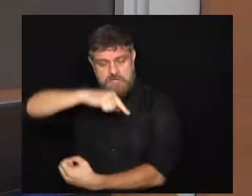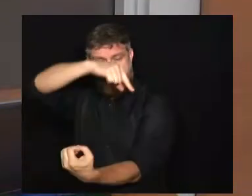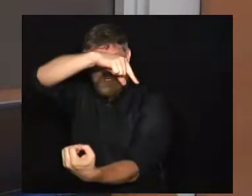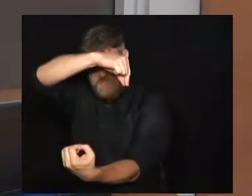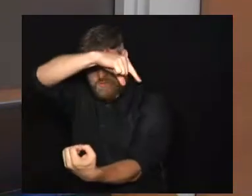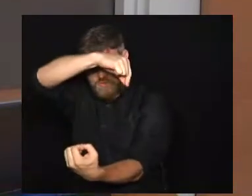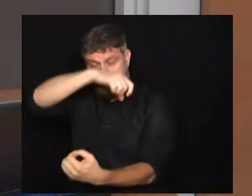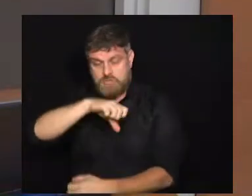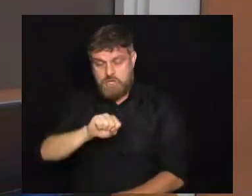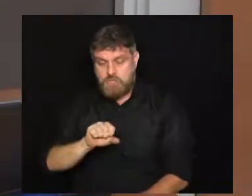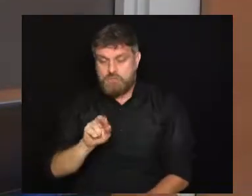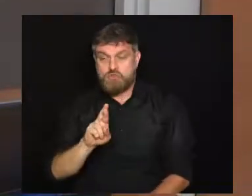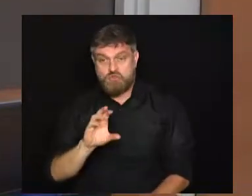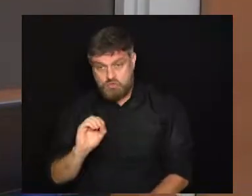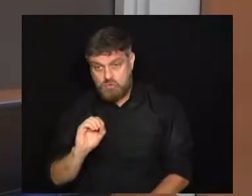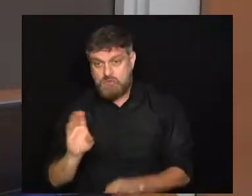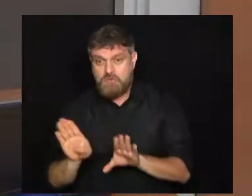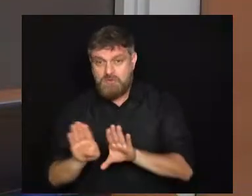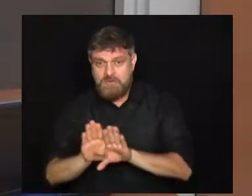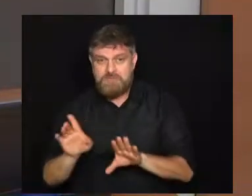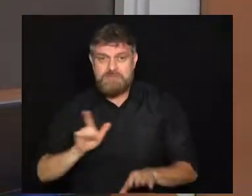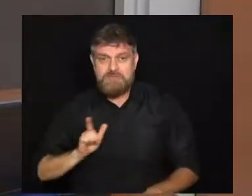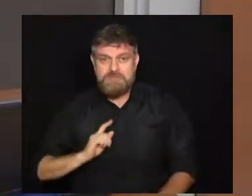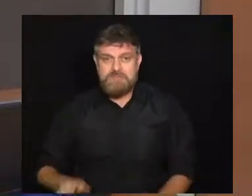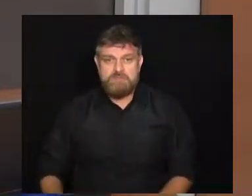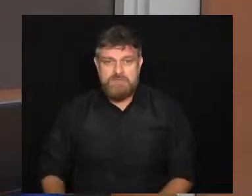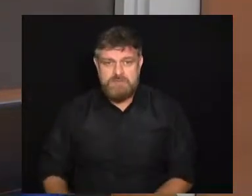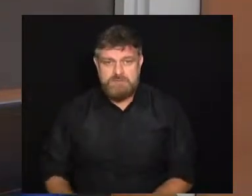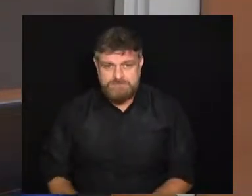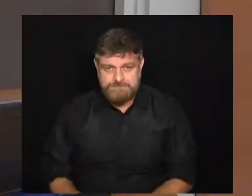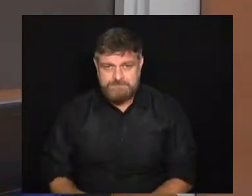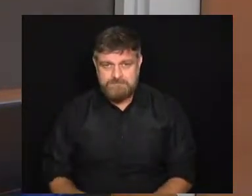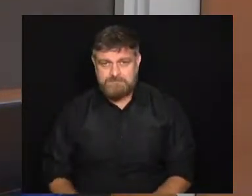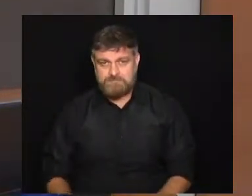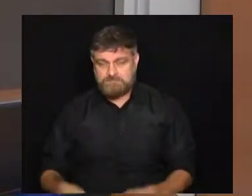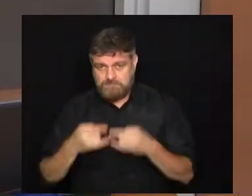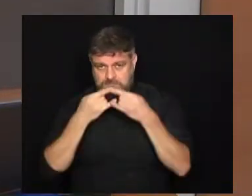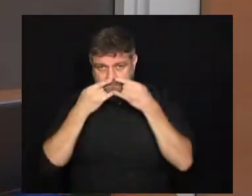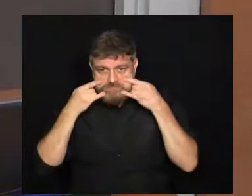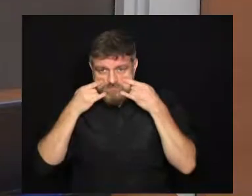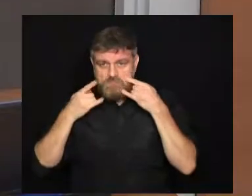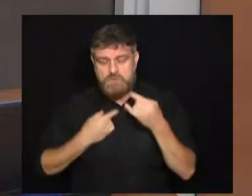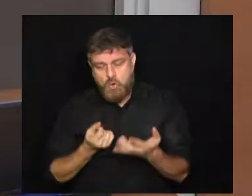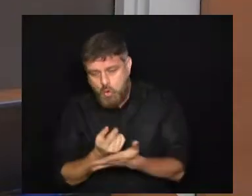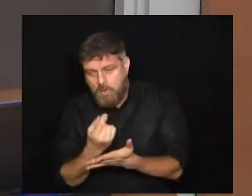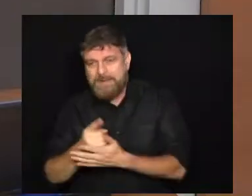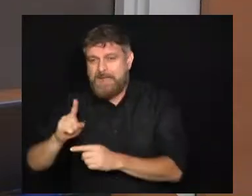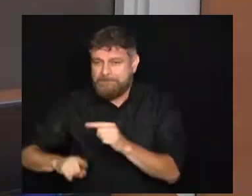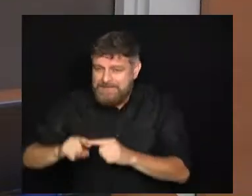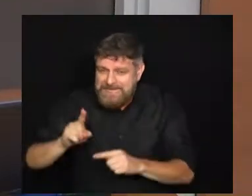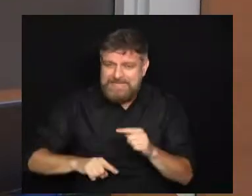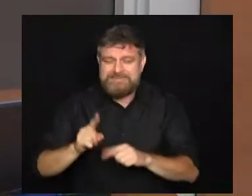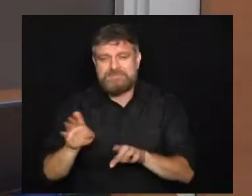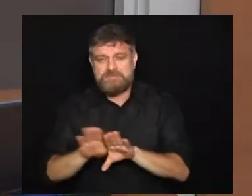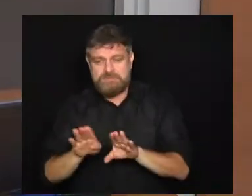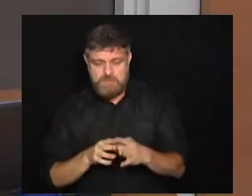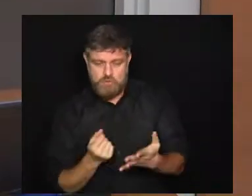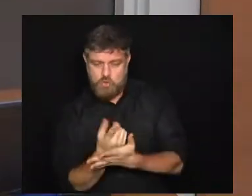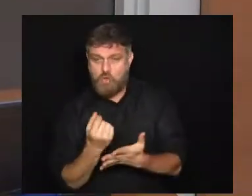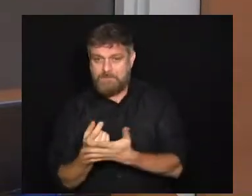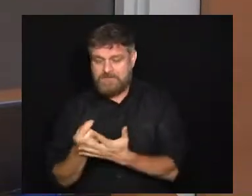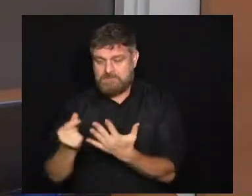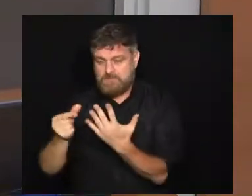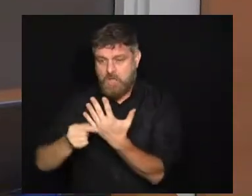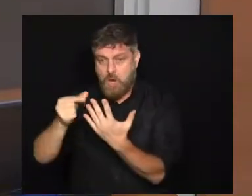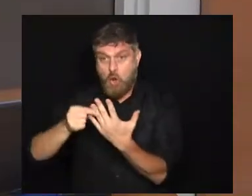etc., também para coronavírus, que seria o abastecimento de equipamentos como máscara e luvas e